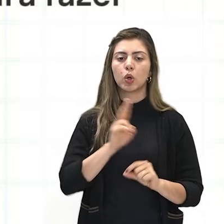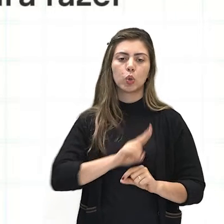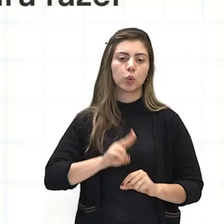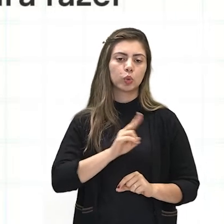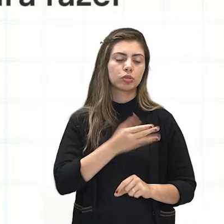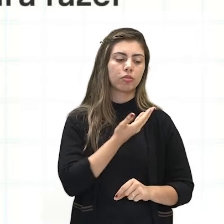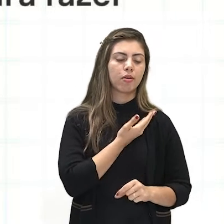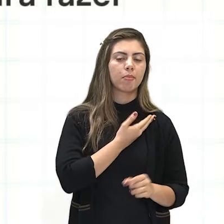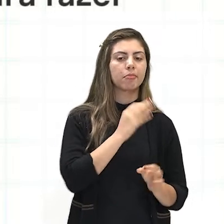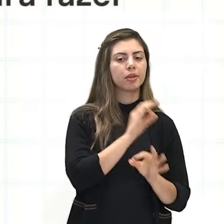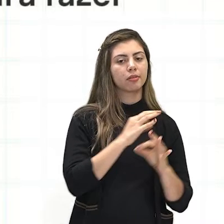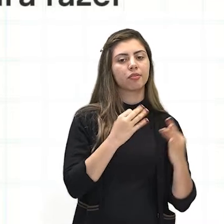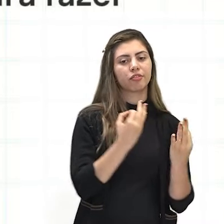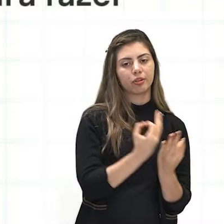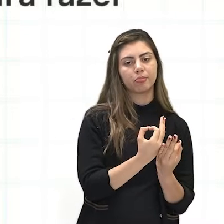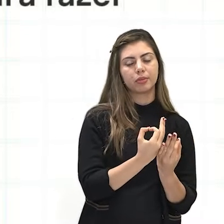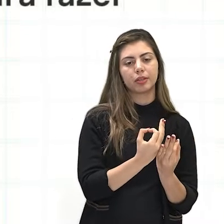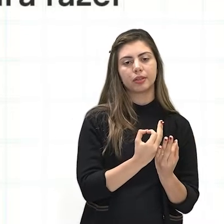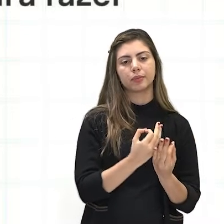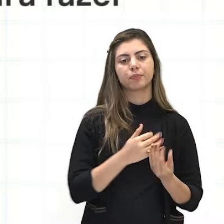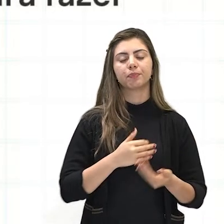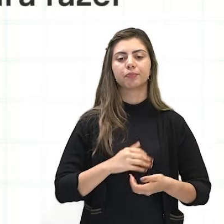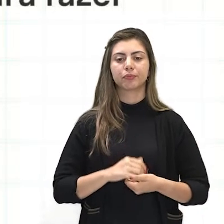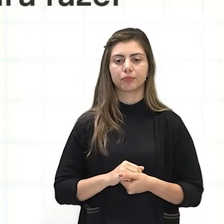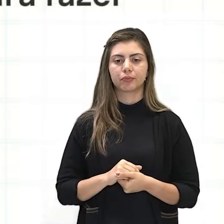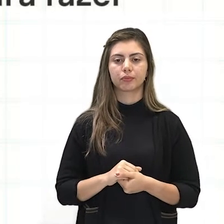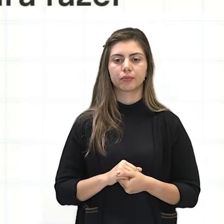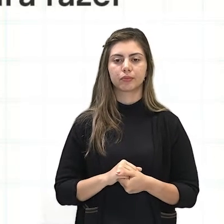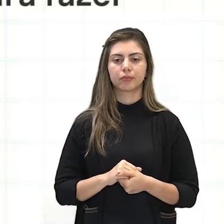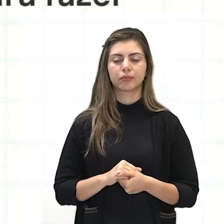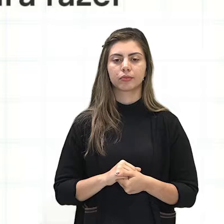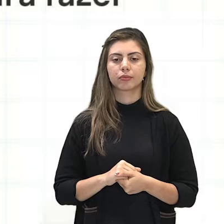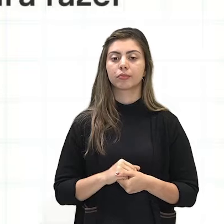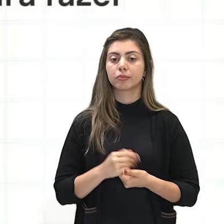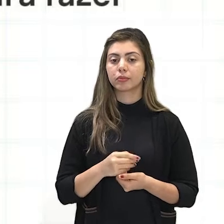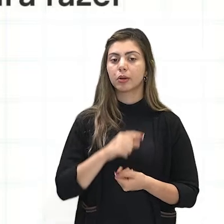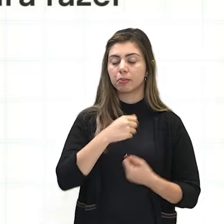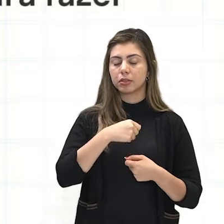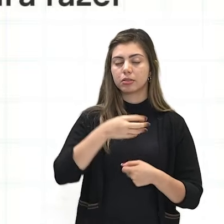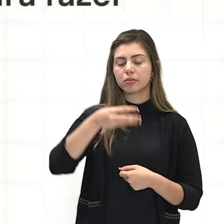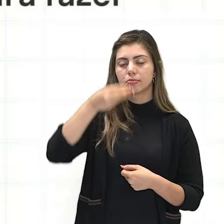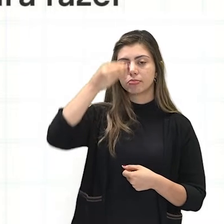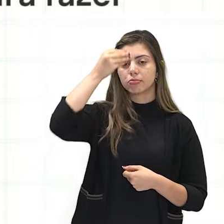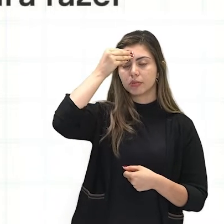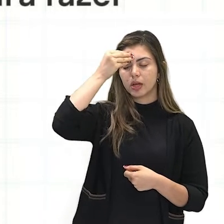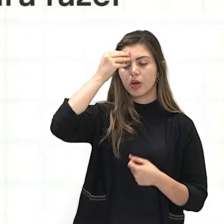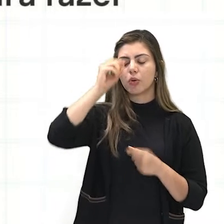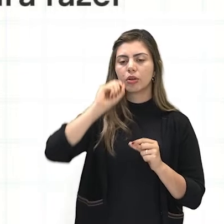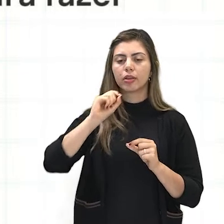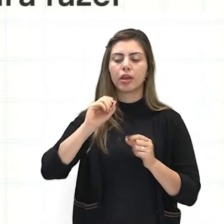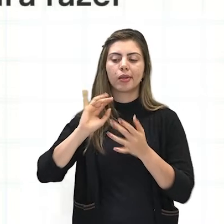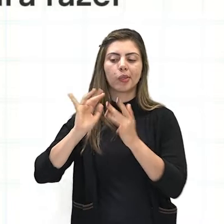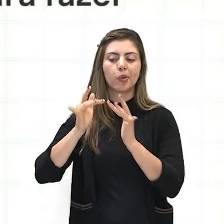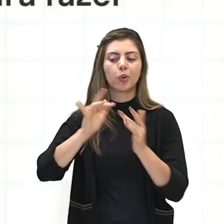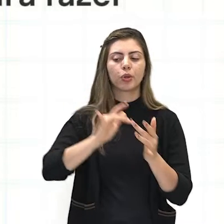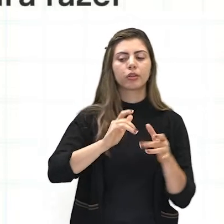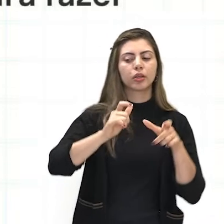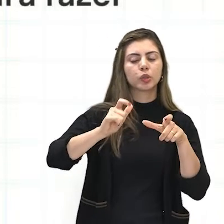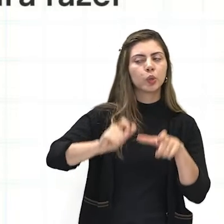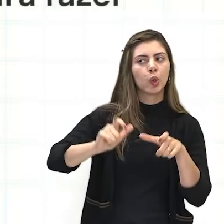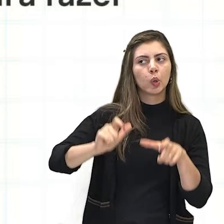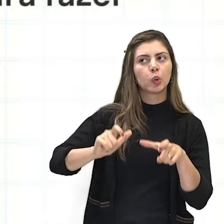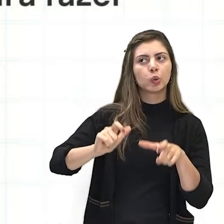nós utilizamos, nós temos que levar sempre em mente, ter em mente o contexto onde esse diálogo está